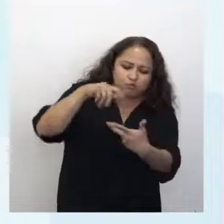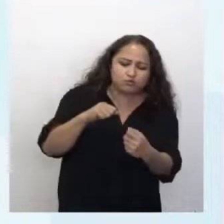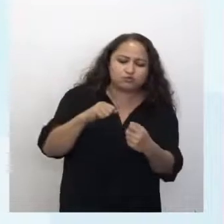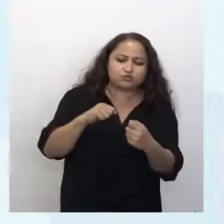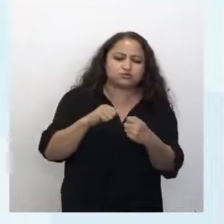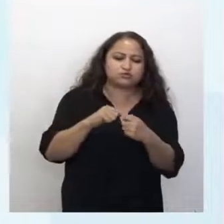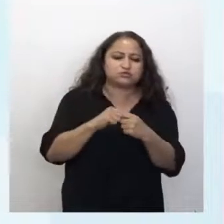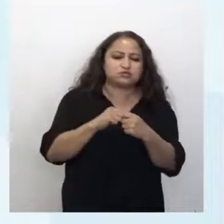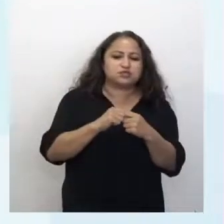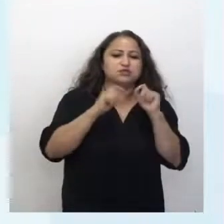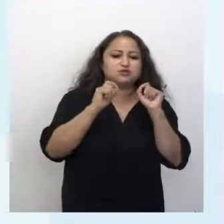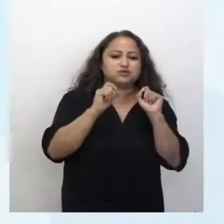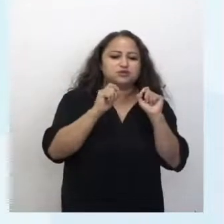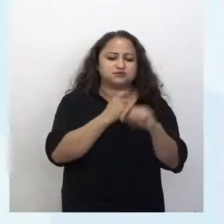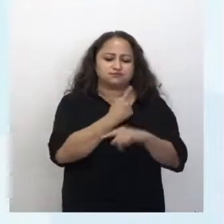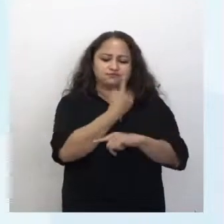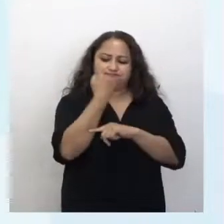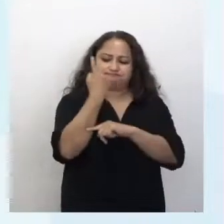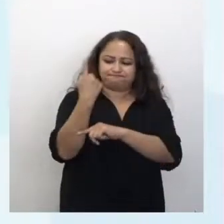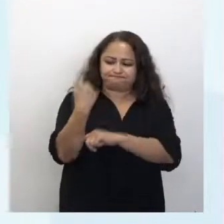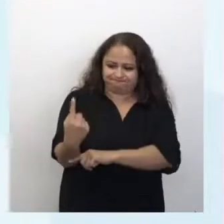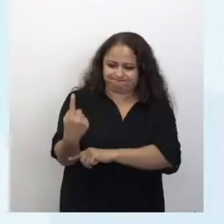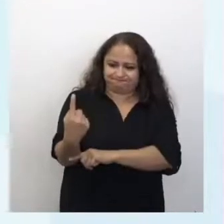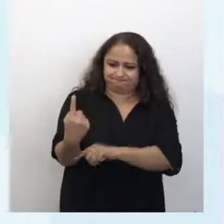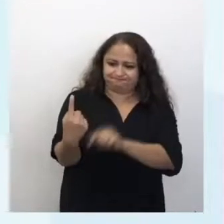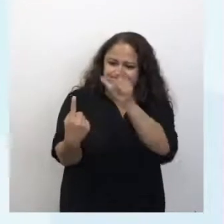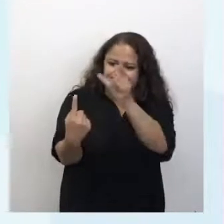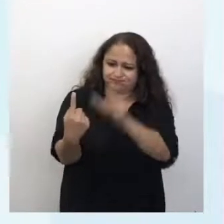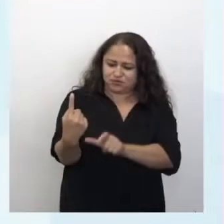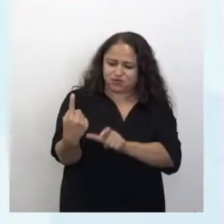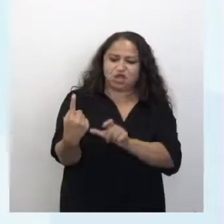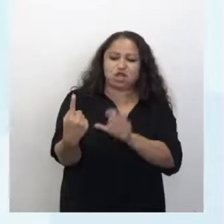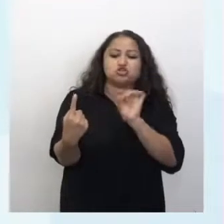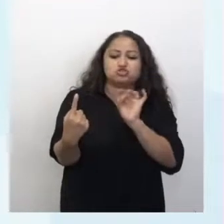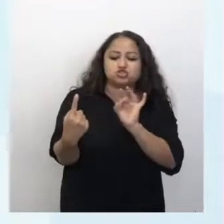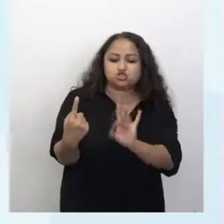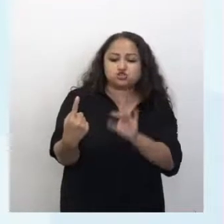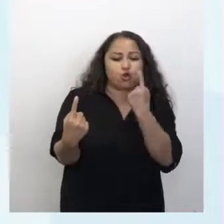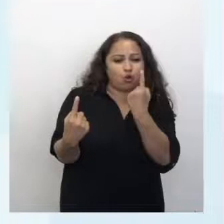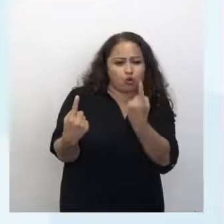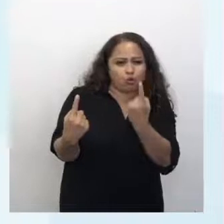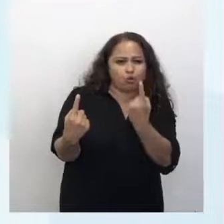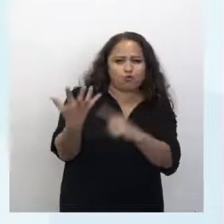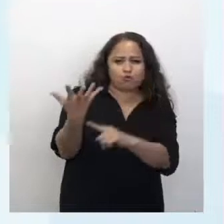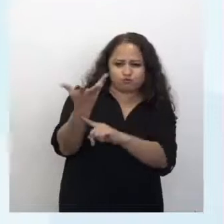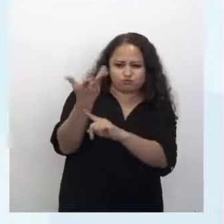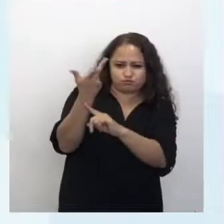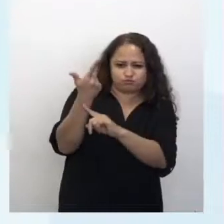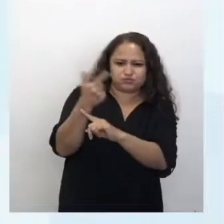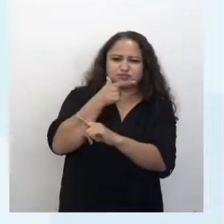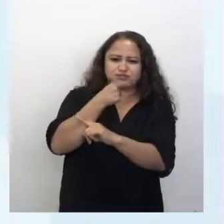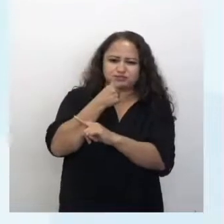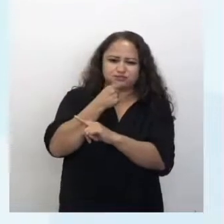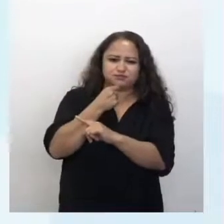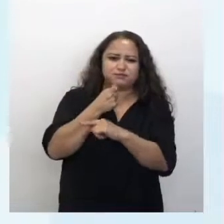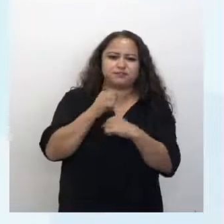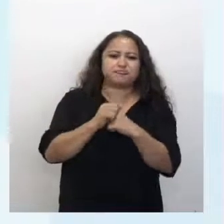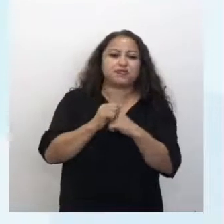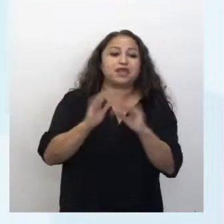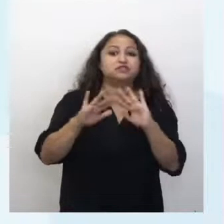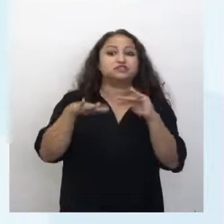gente chama de exposição individual. Estou tratando de toda a obra, o conjunto da obra de um único artista. As exposições coletivas já